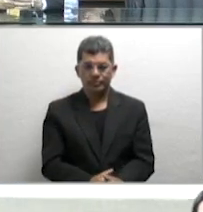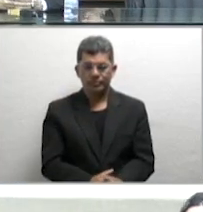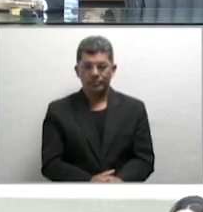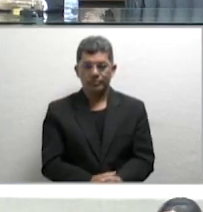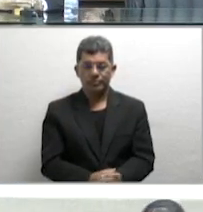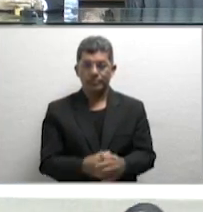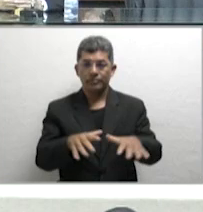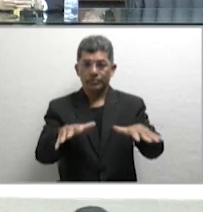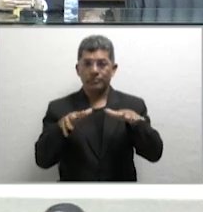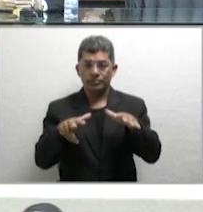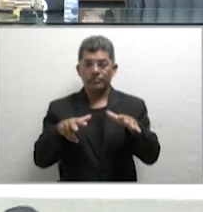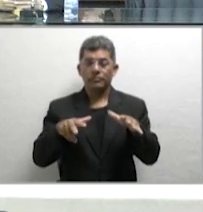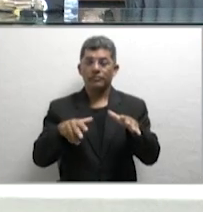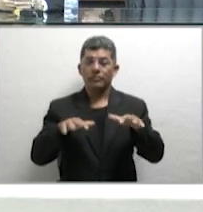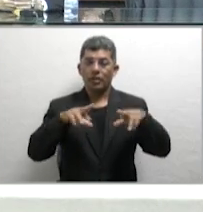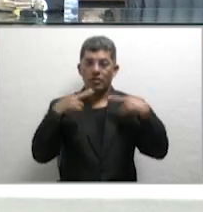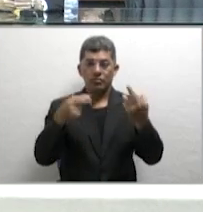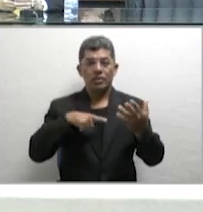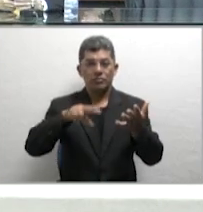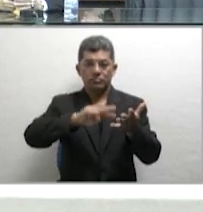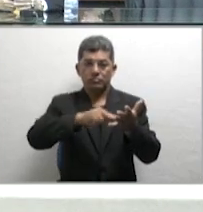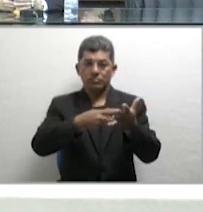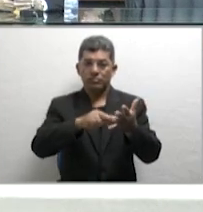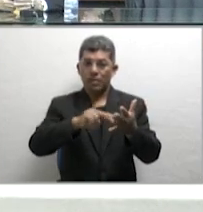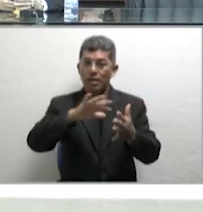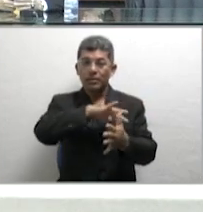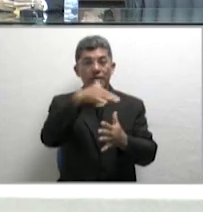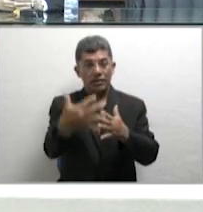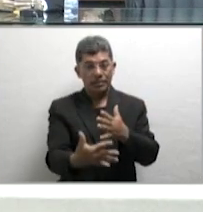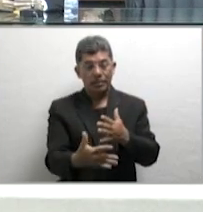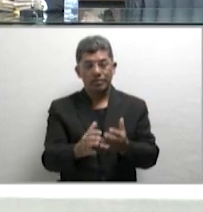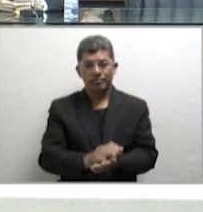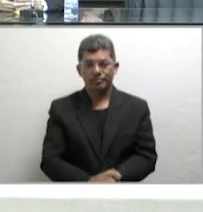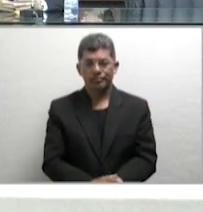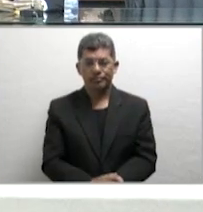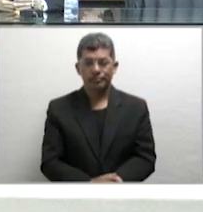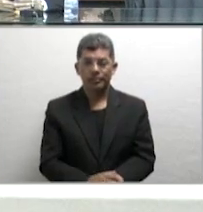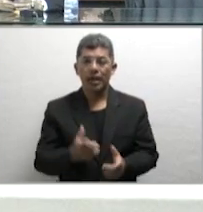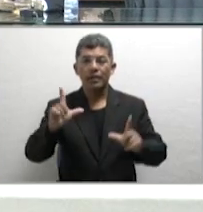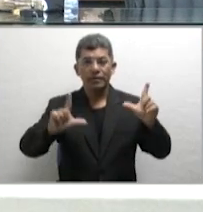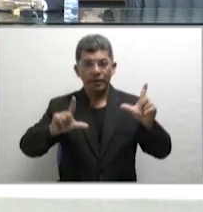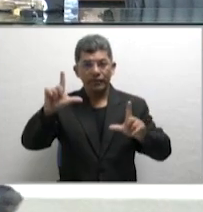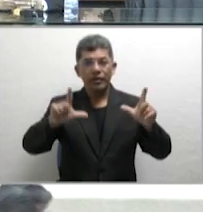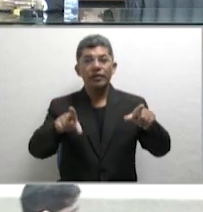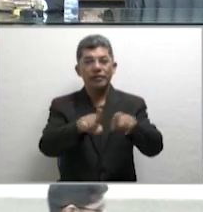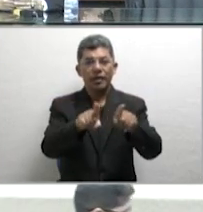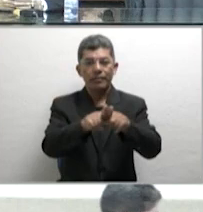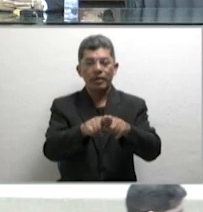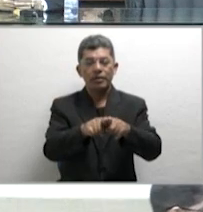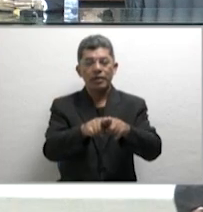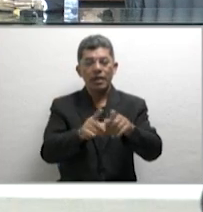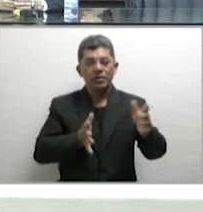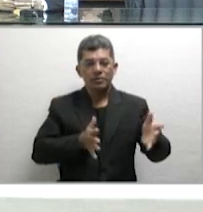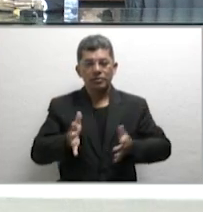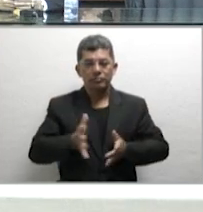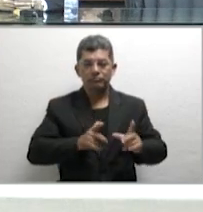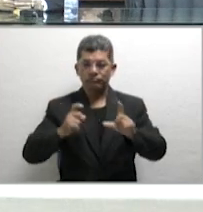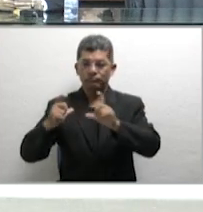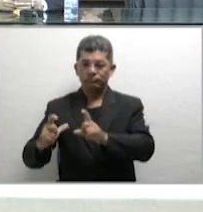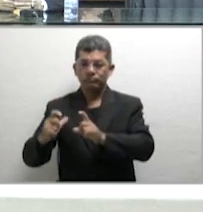Esta sessão tem tradução simultânea em Libras. E a Assembleia também é inclusão